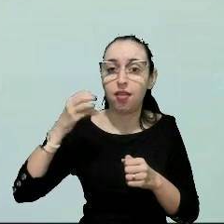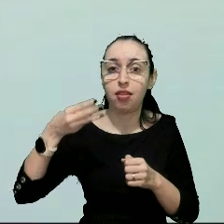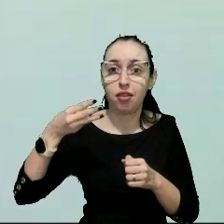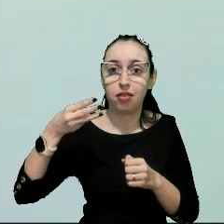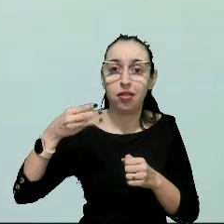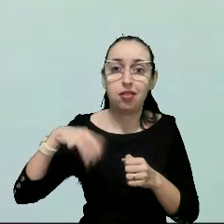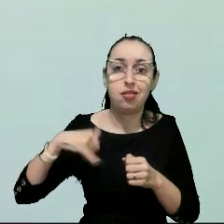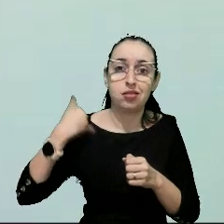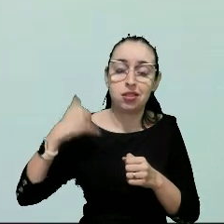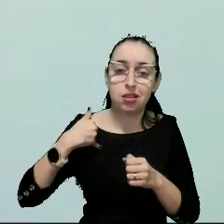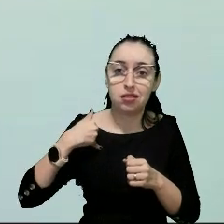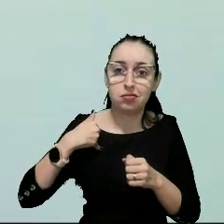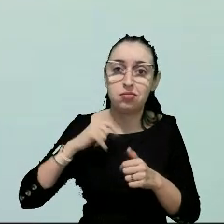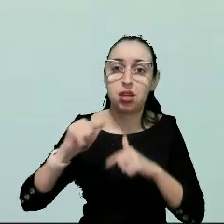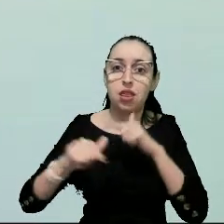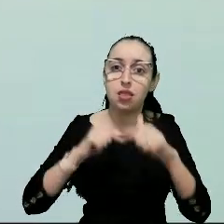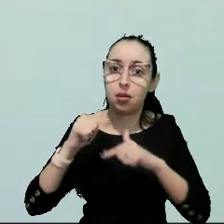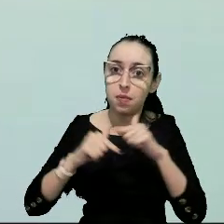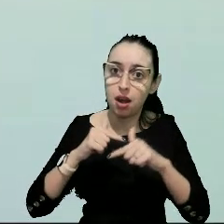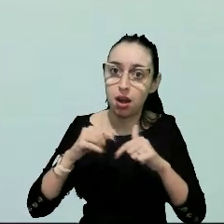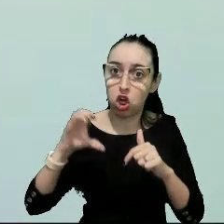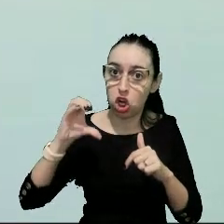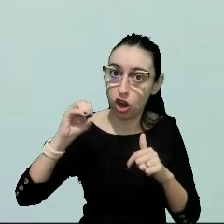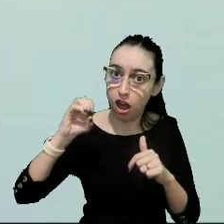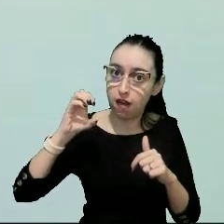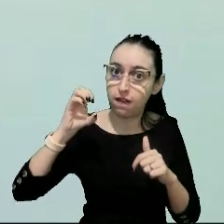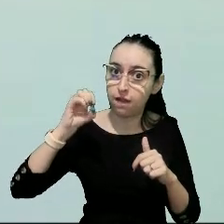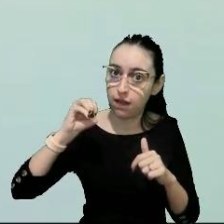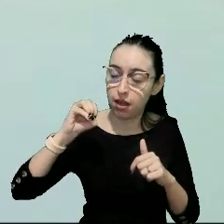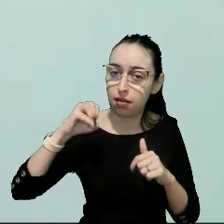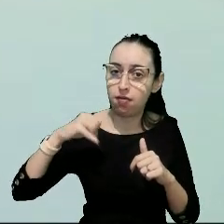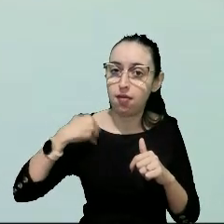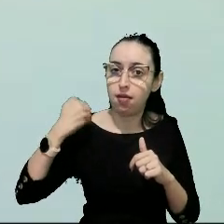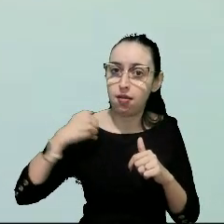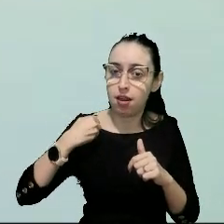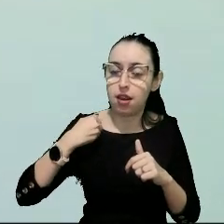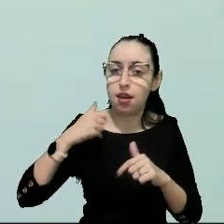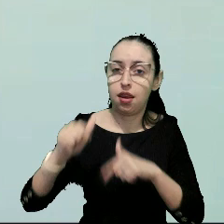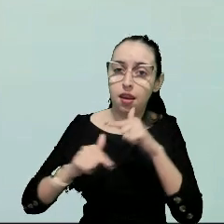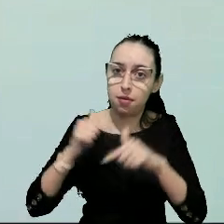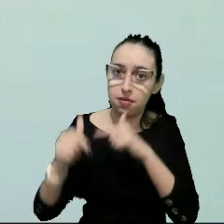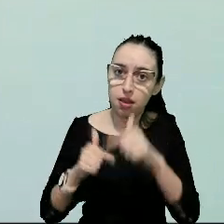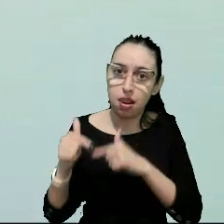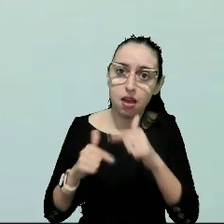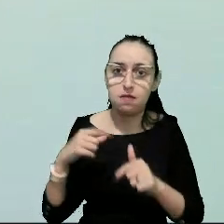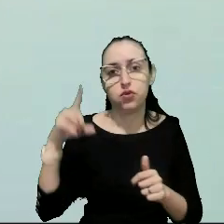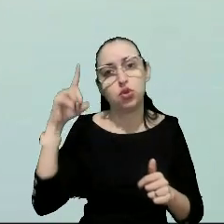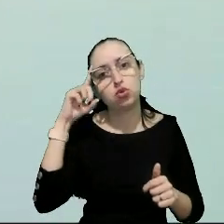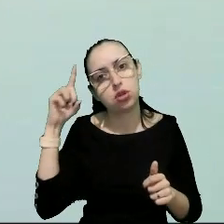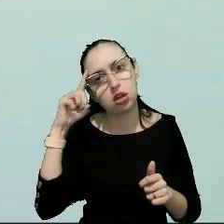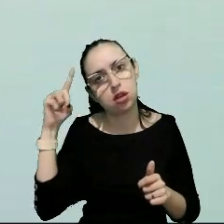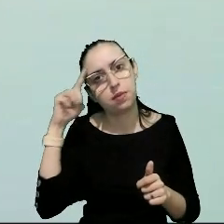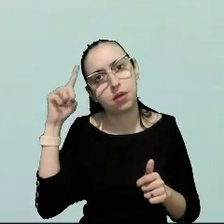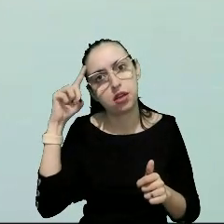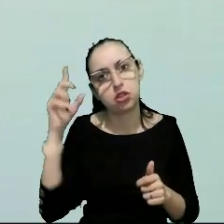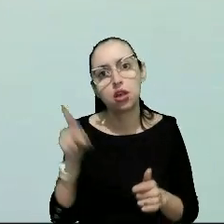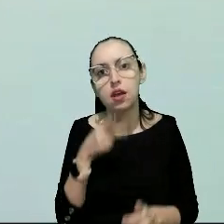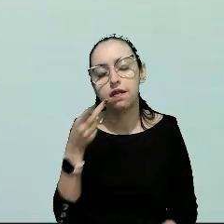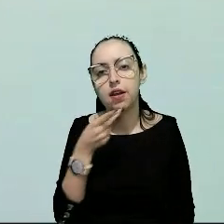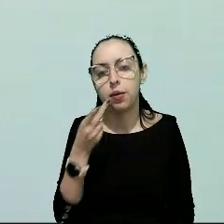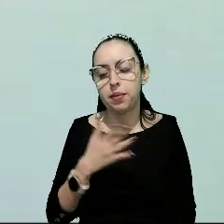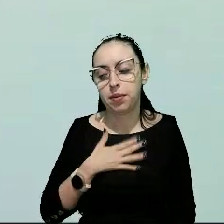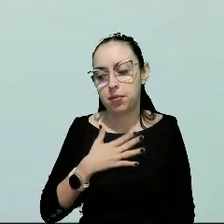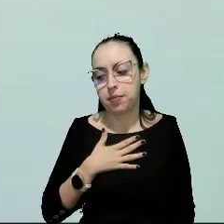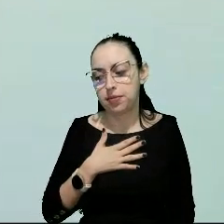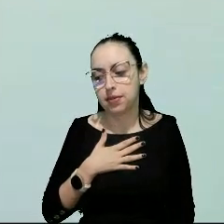trabalhava todos os dias, ele já era muito rico, e ele trabalhava todos os dias. E